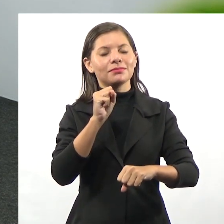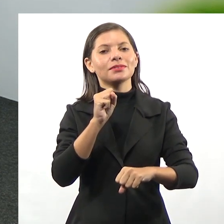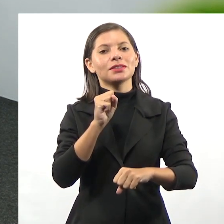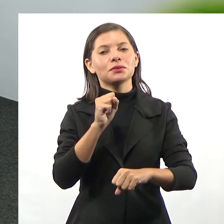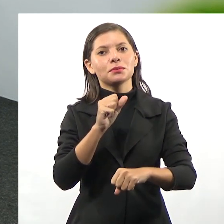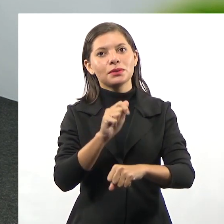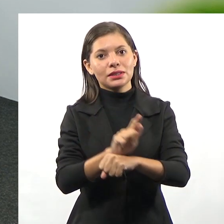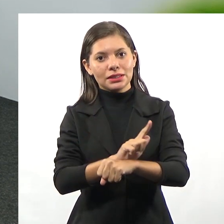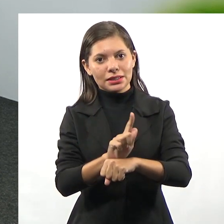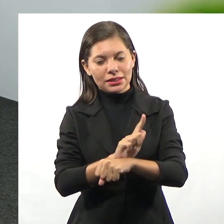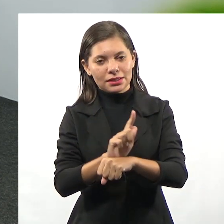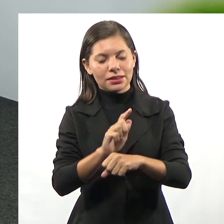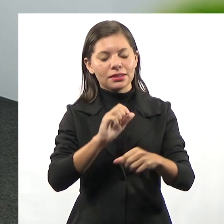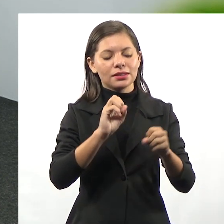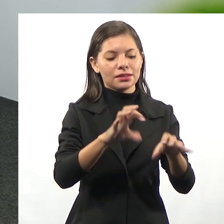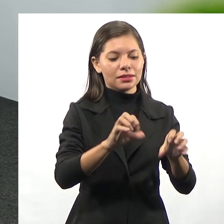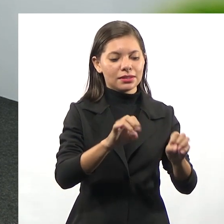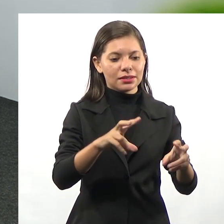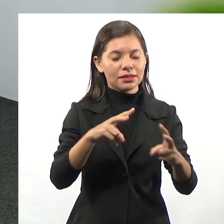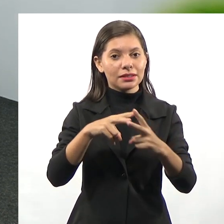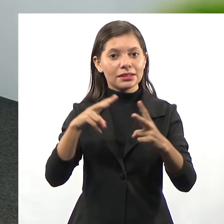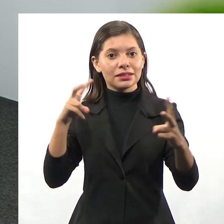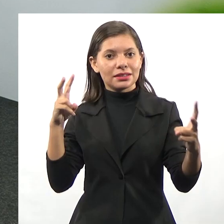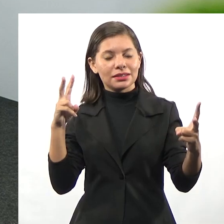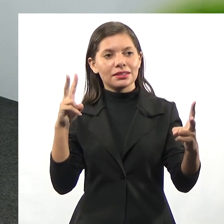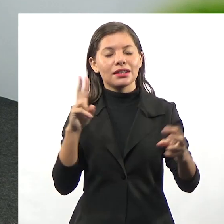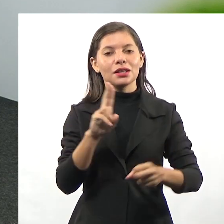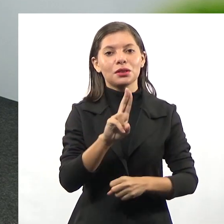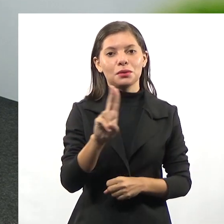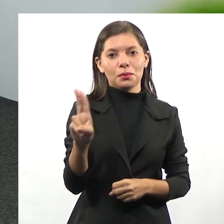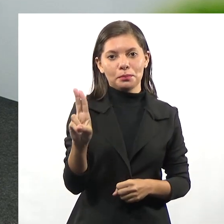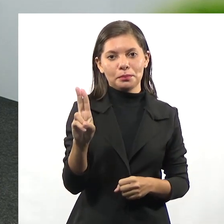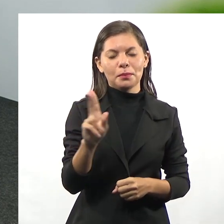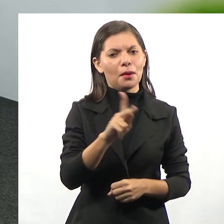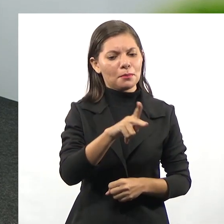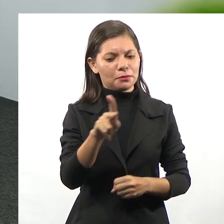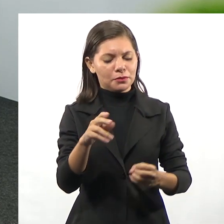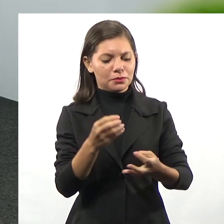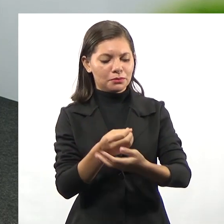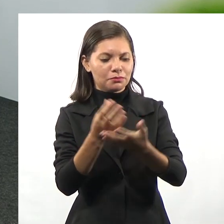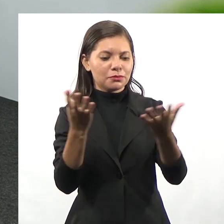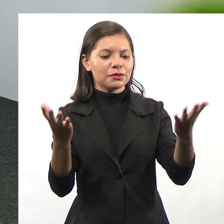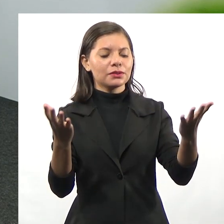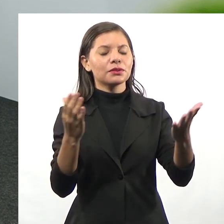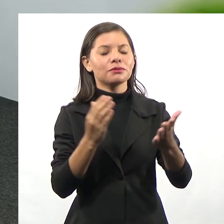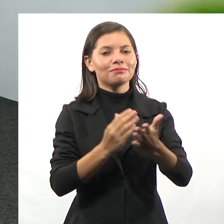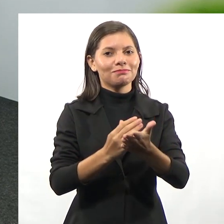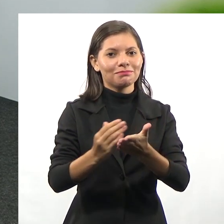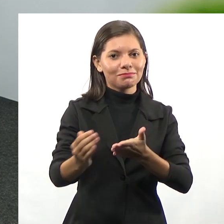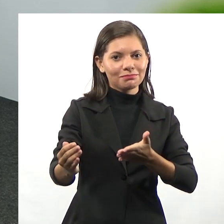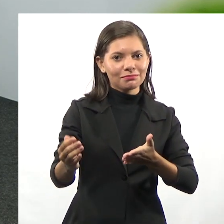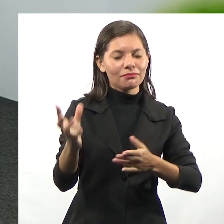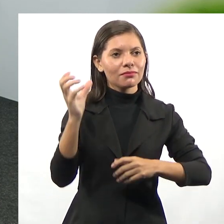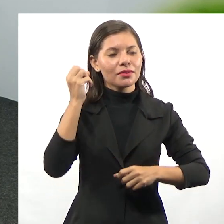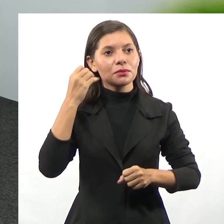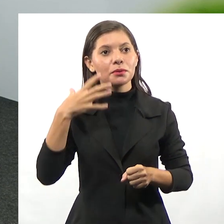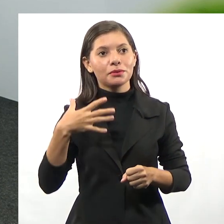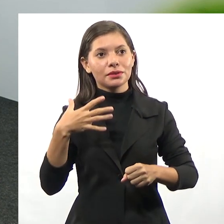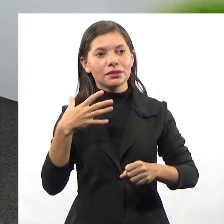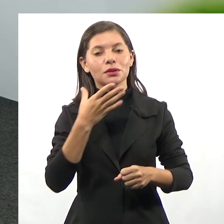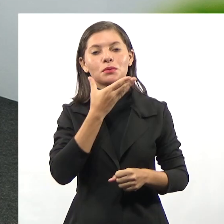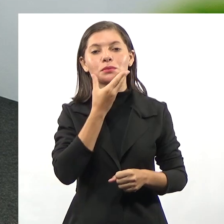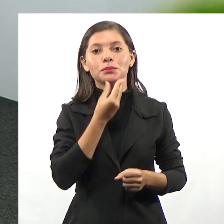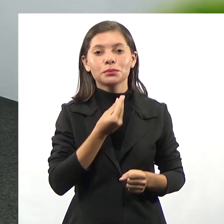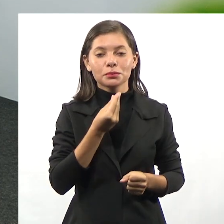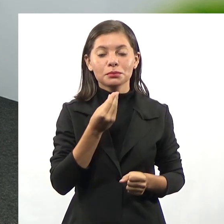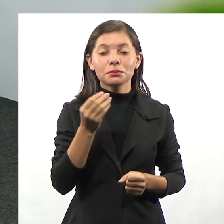em Gestão em Educação à Distância. Me chamo Rafael Nink e serei o seu professor durante essa jornada. Como audiodescrição,